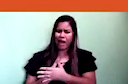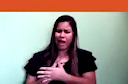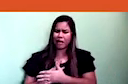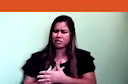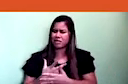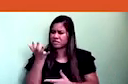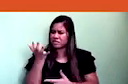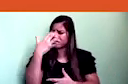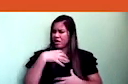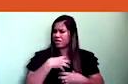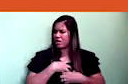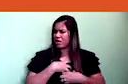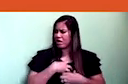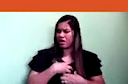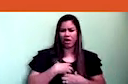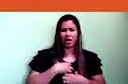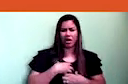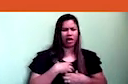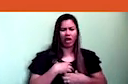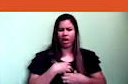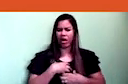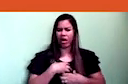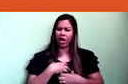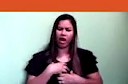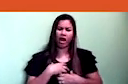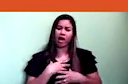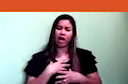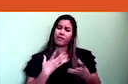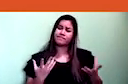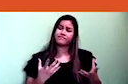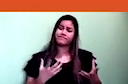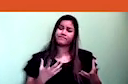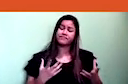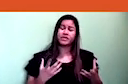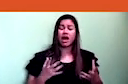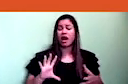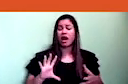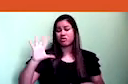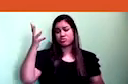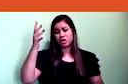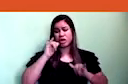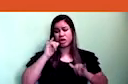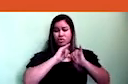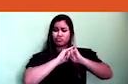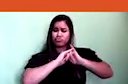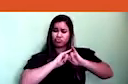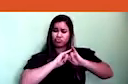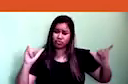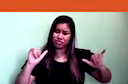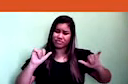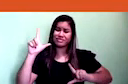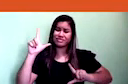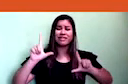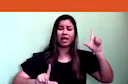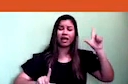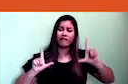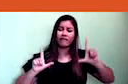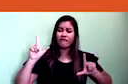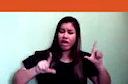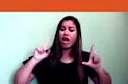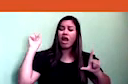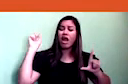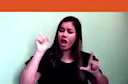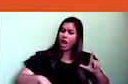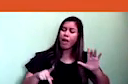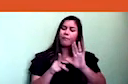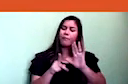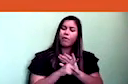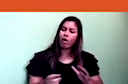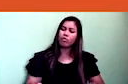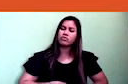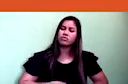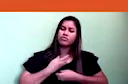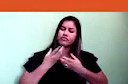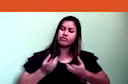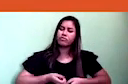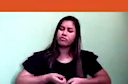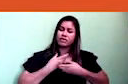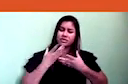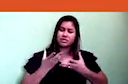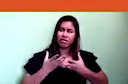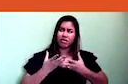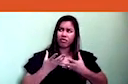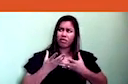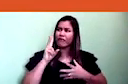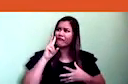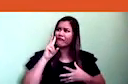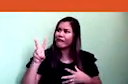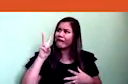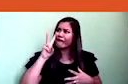emoções, né? Situação, notícia, a própria televisão, né? Ela é uma fonte de informação que nos causa